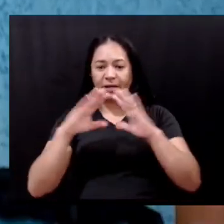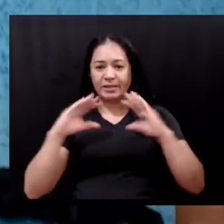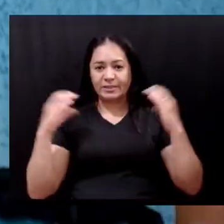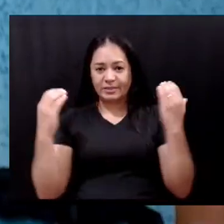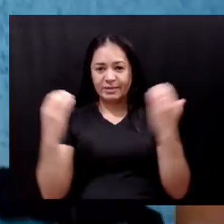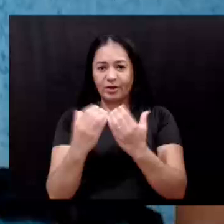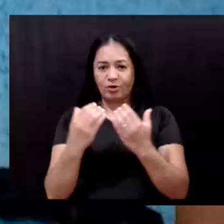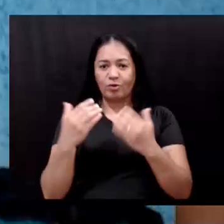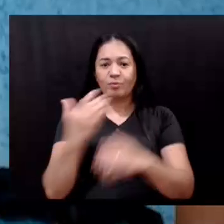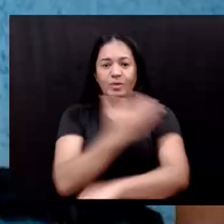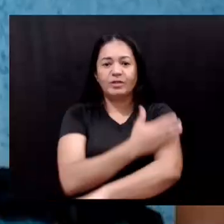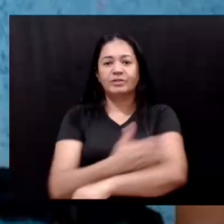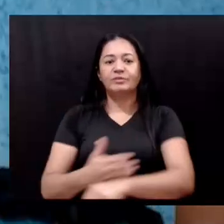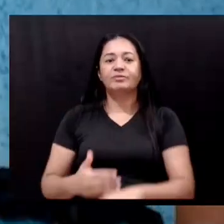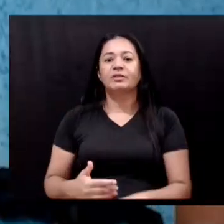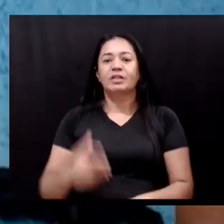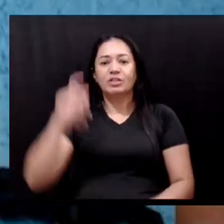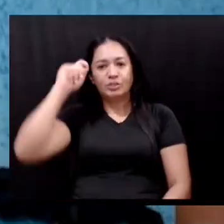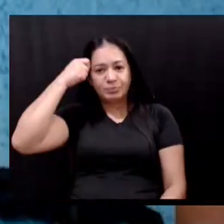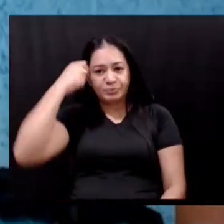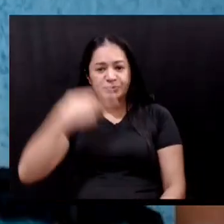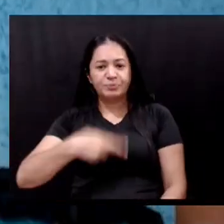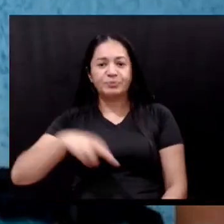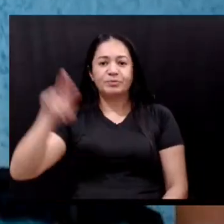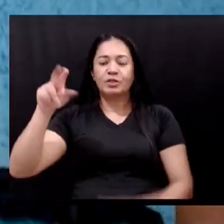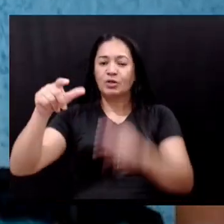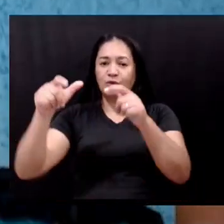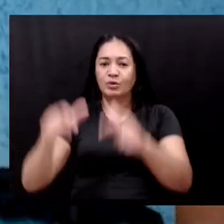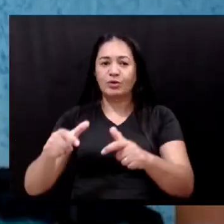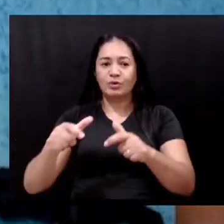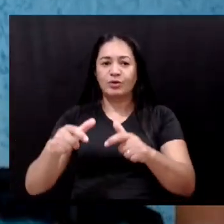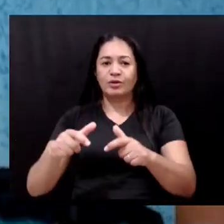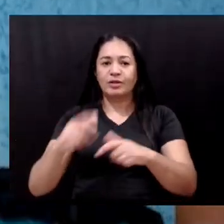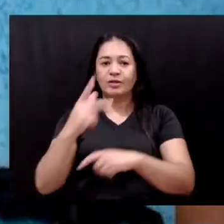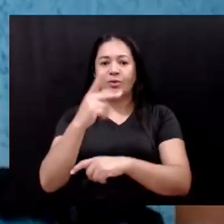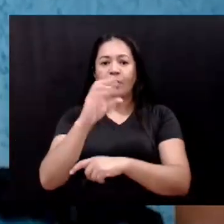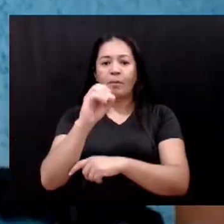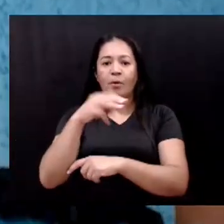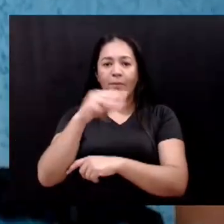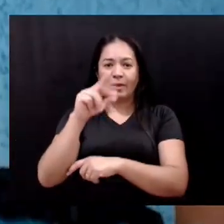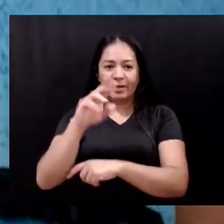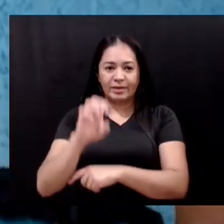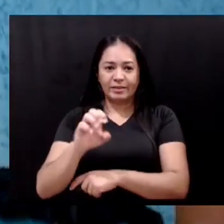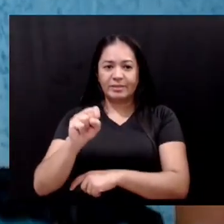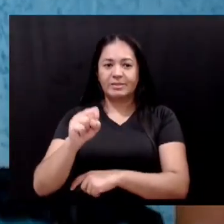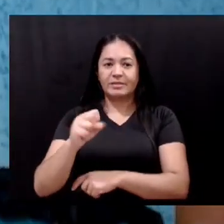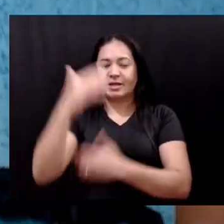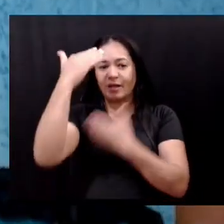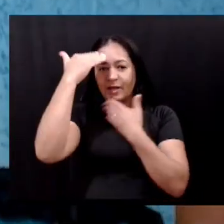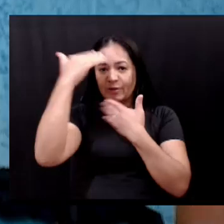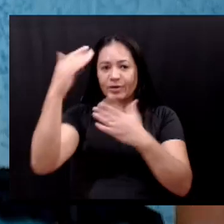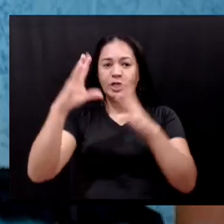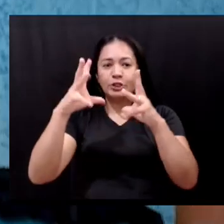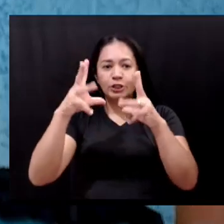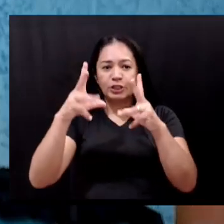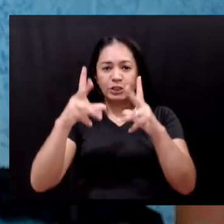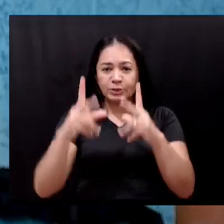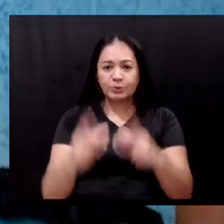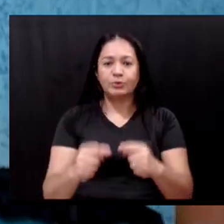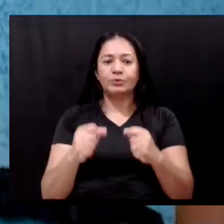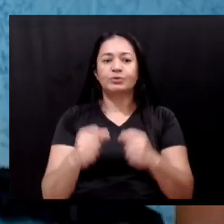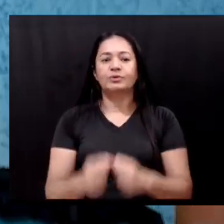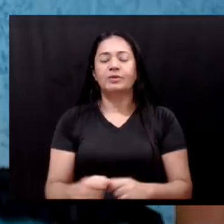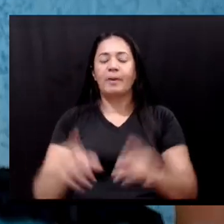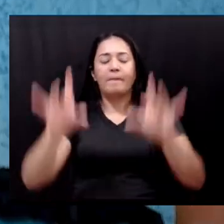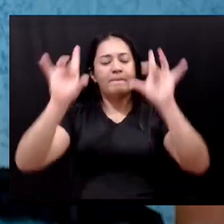matriz africana, localizada no Parque dos Pomares. Eu agradeço a todos, em especial ao meu